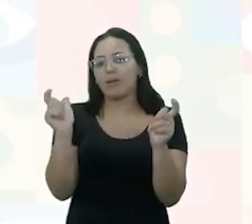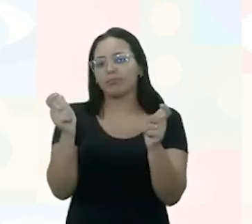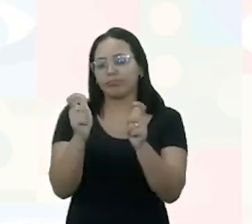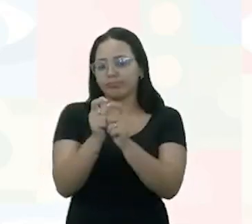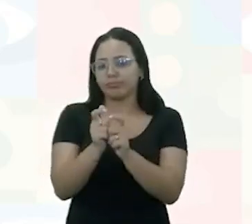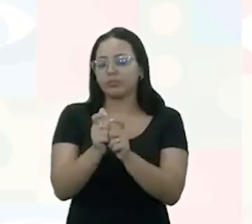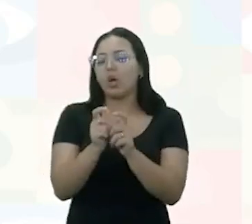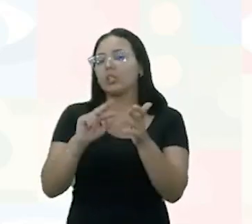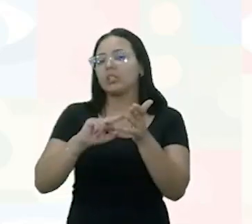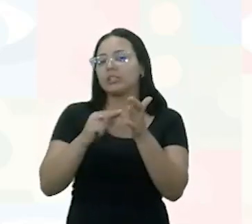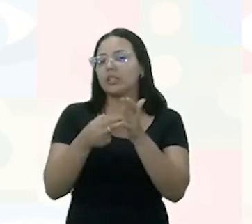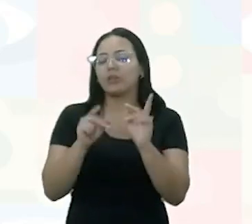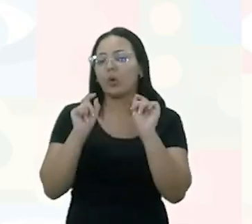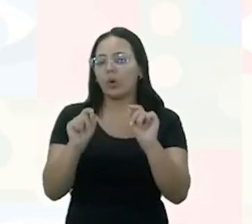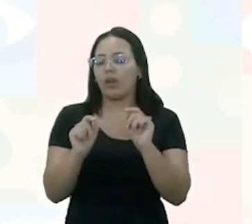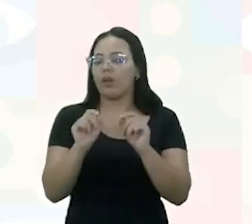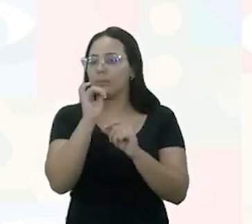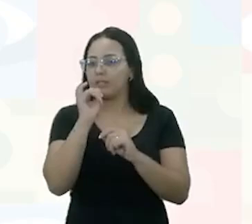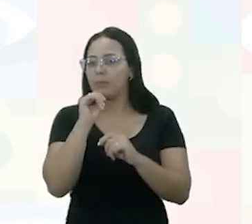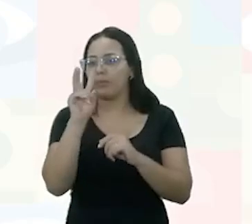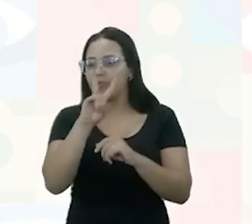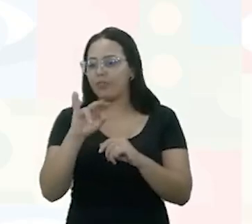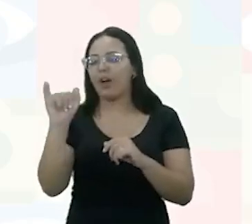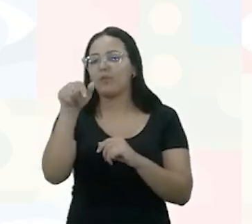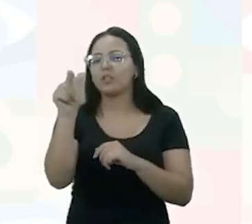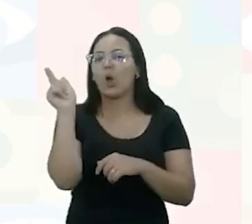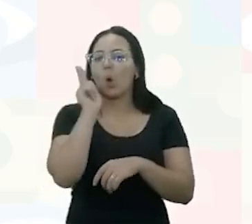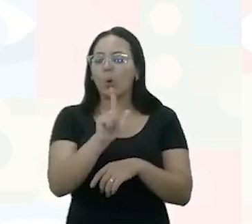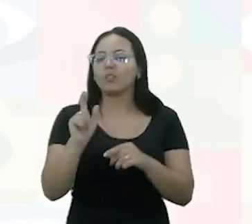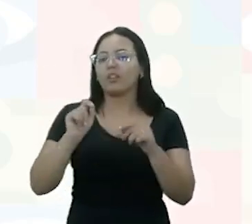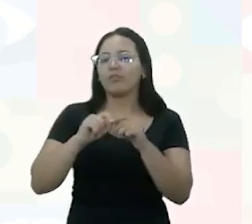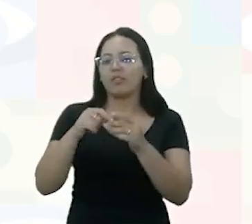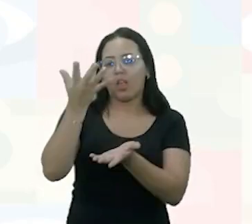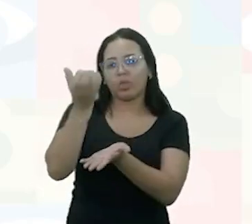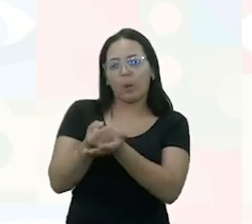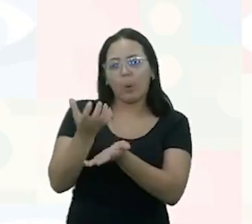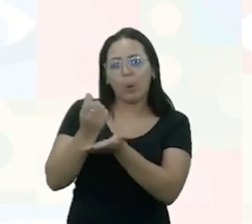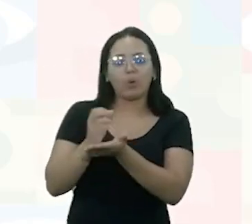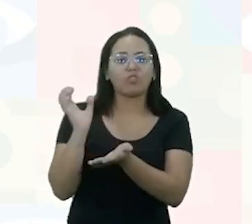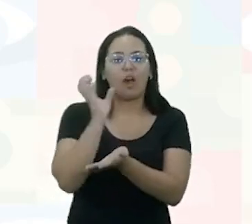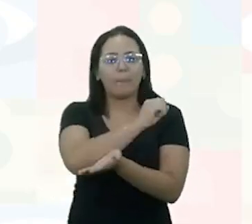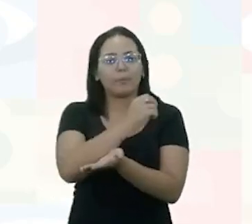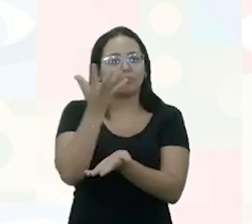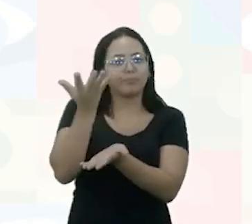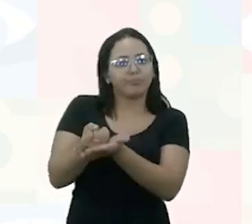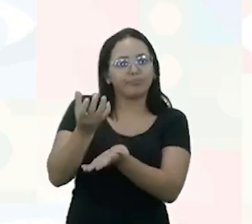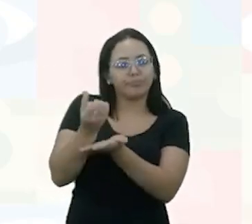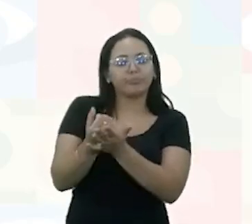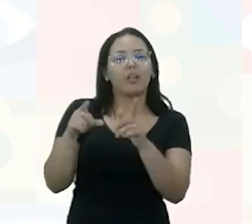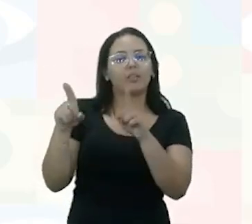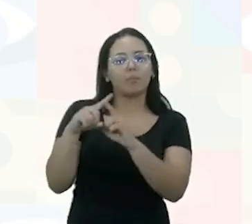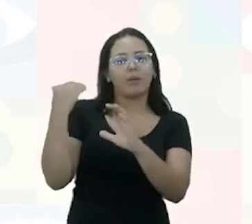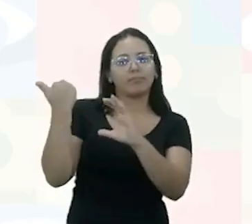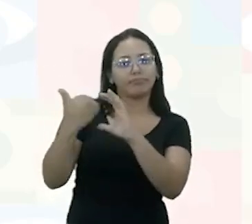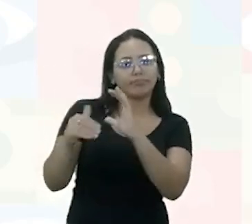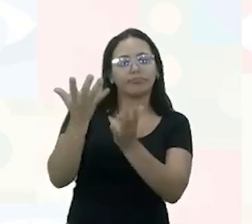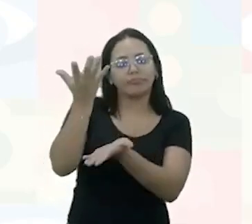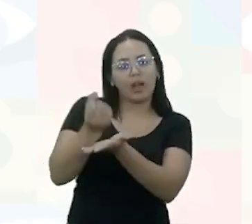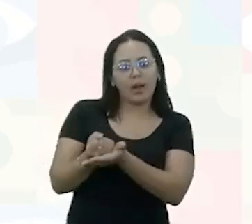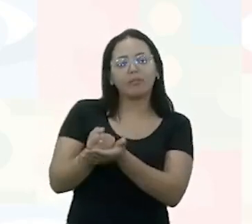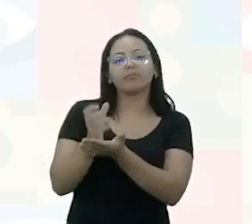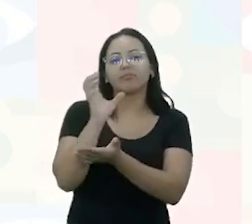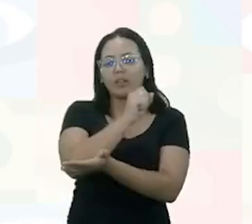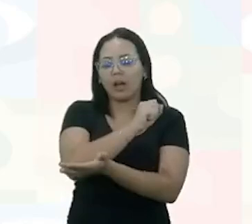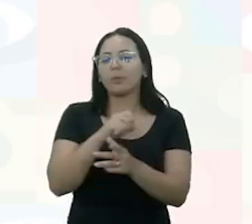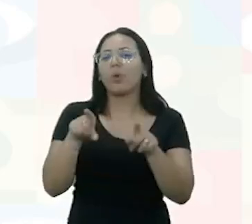se traduz o quê? Ele vai se tornar, você vai conseguir fazer o download mais rápido, você vai conseguir enviar mais rápido, você vai